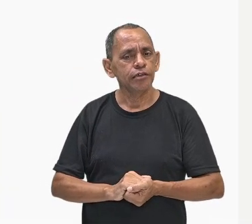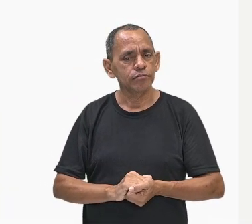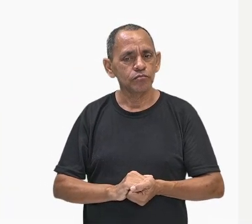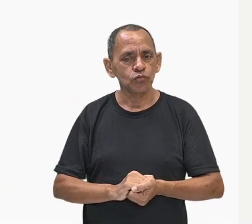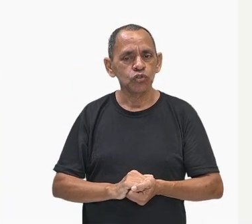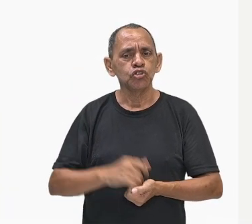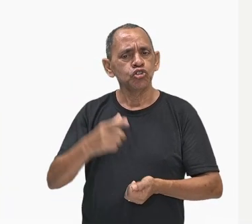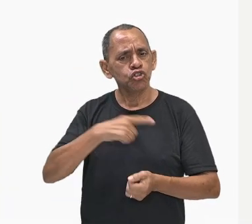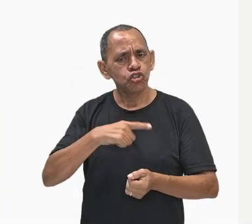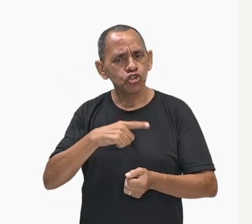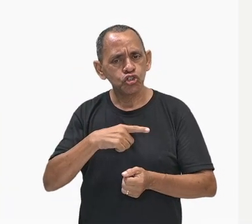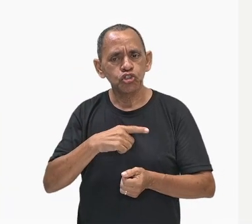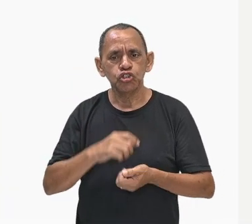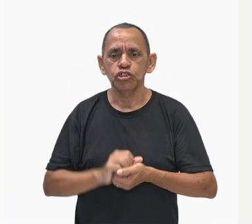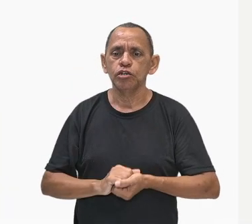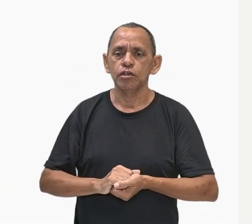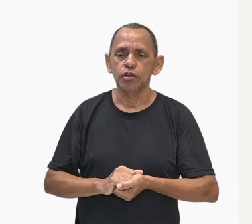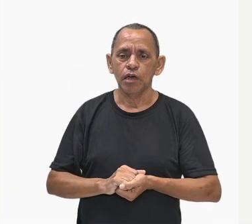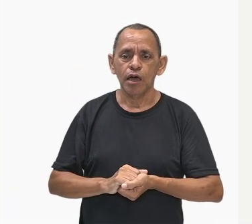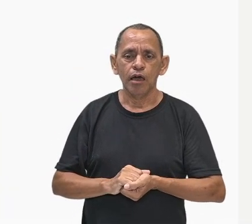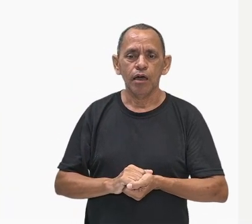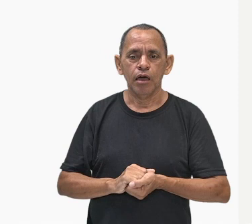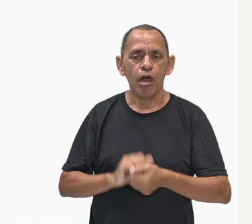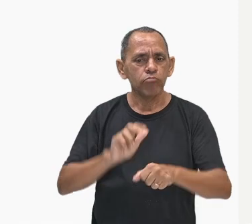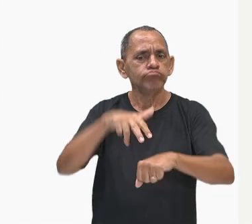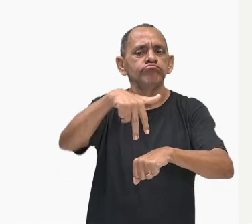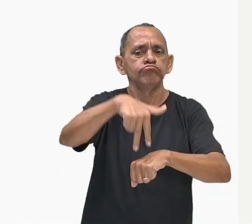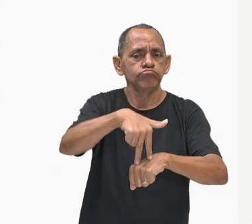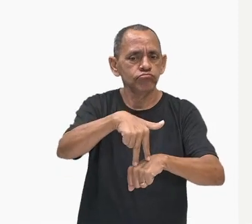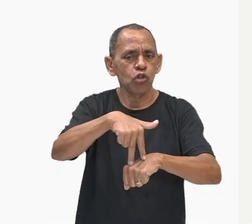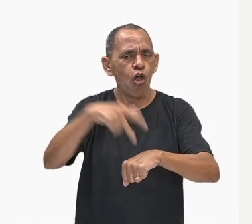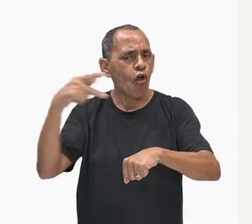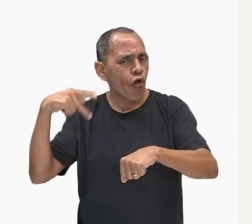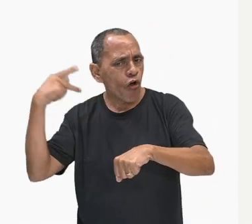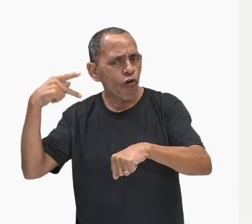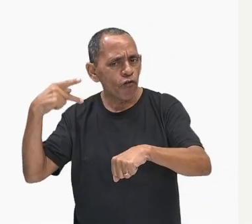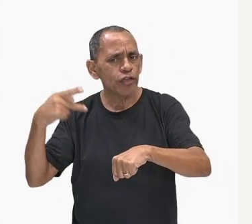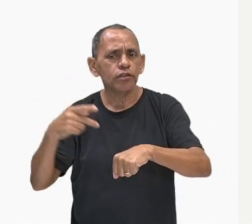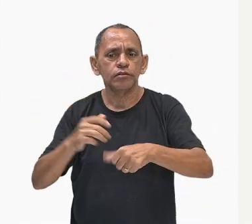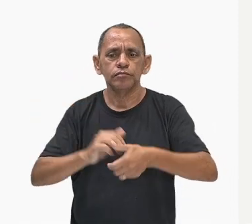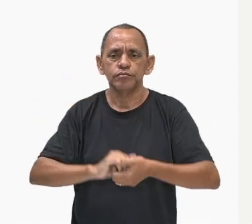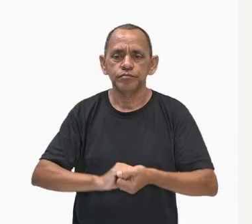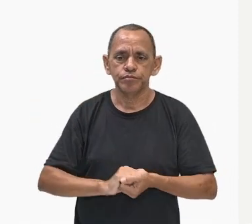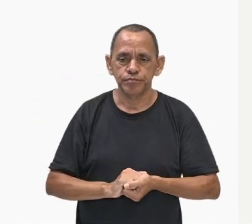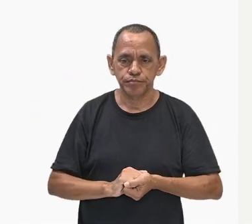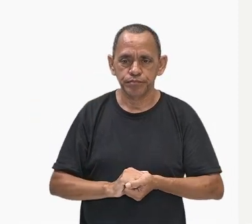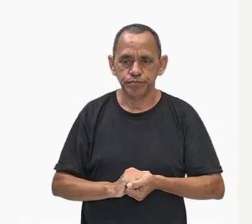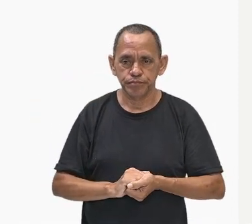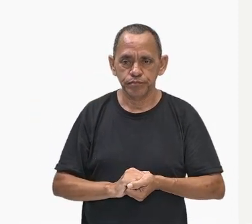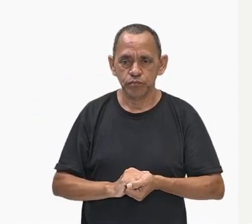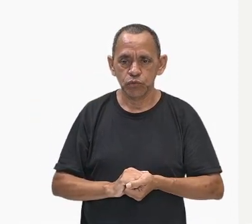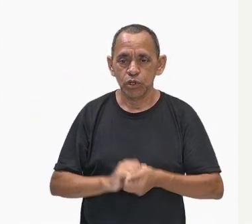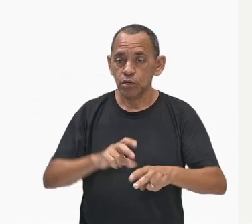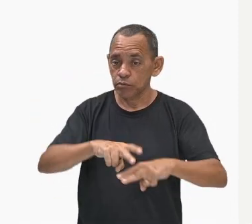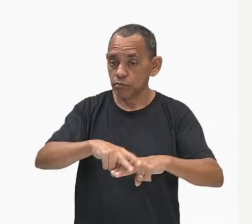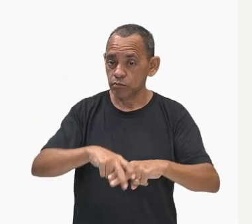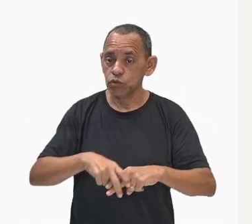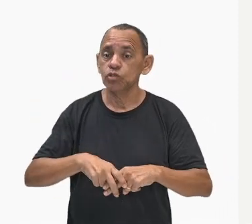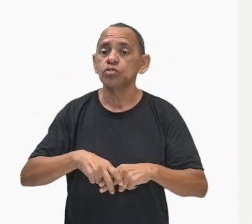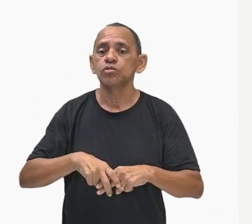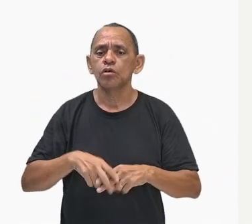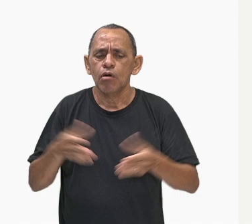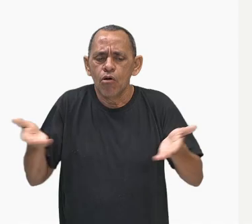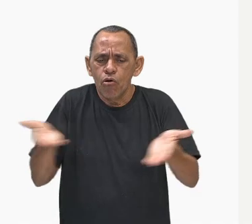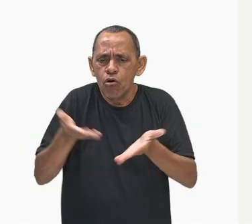mas quem governava de fato era o parlamento. É por isso que hoje, galerinha, existe o rei na